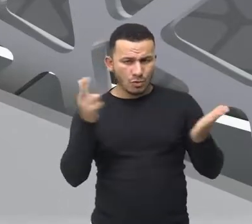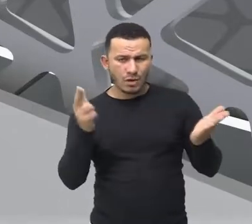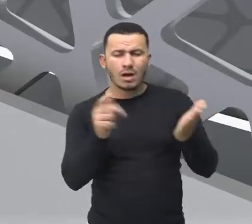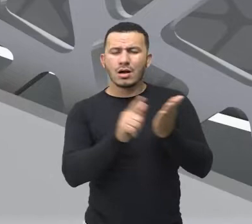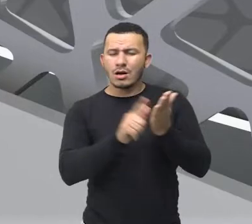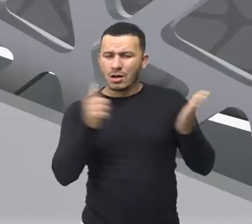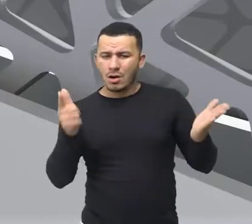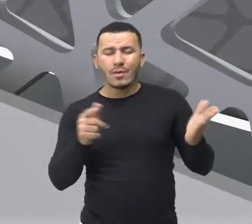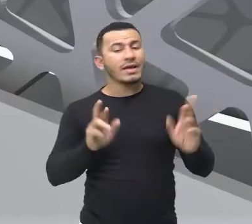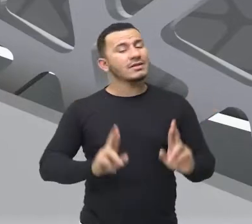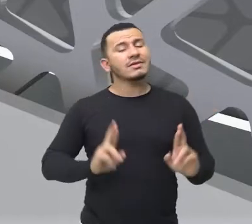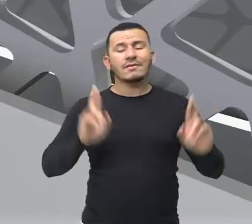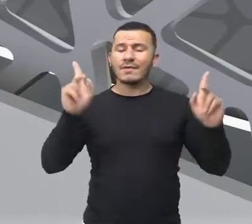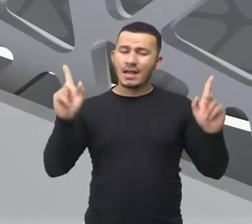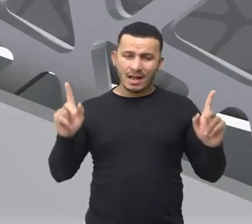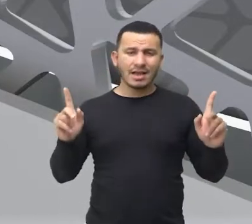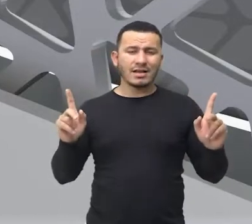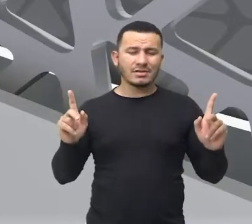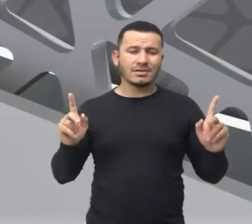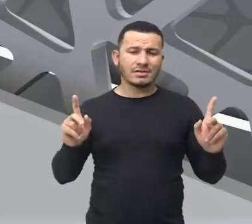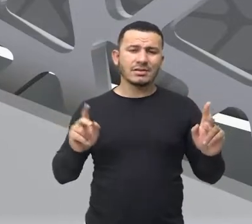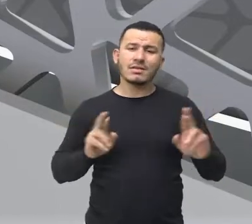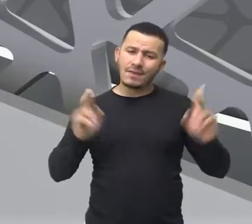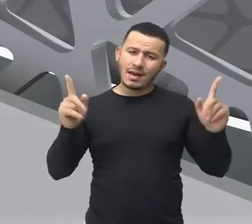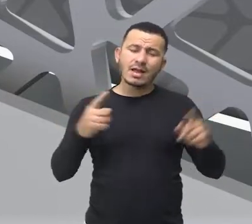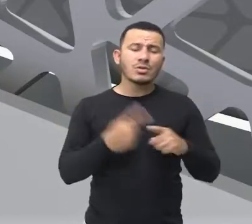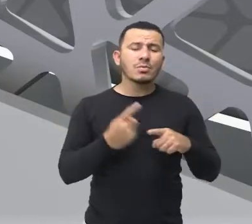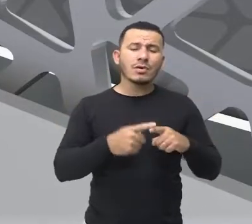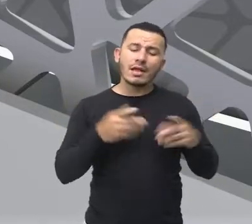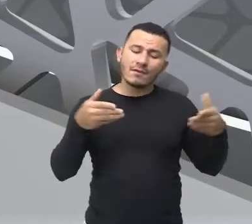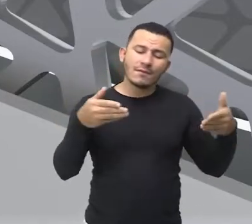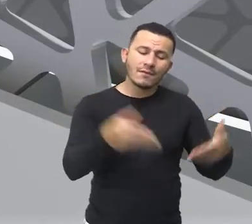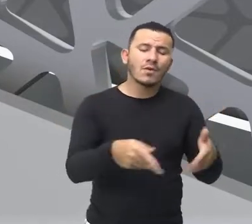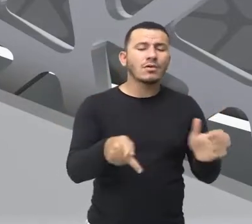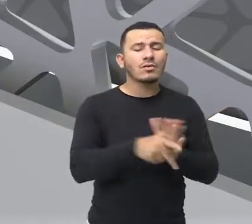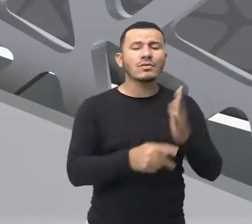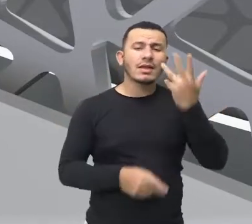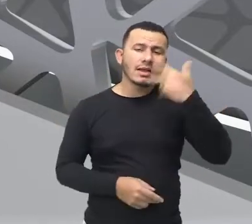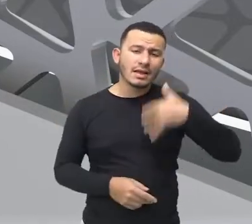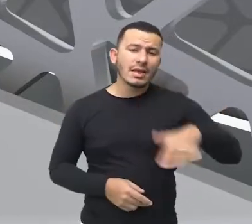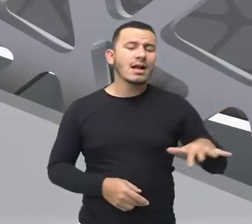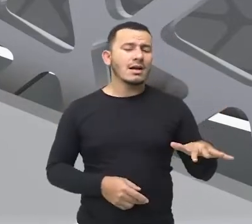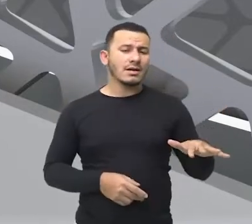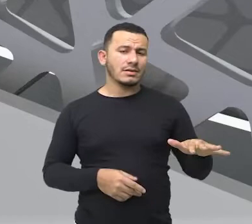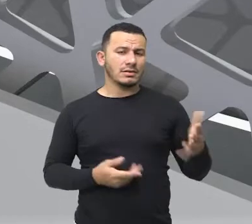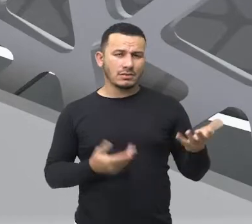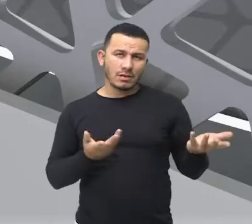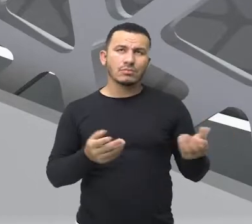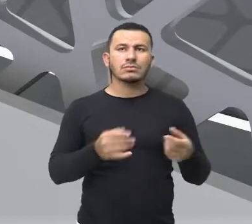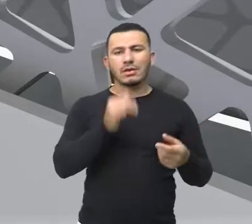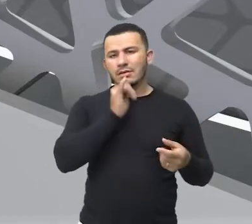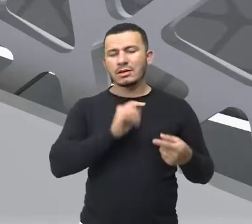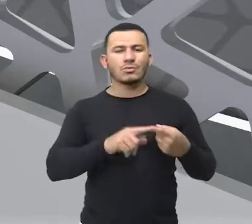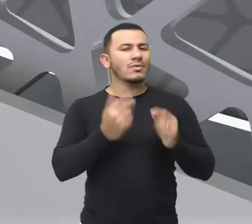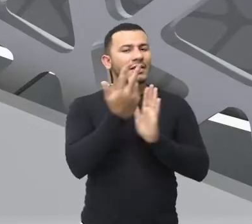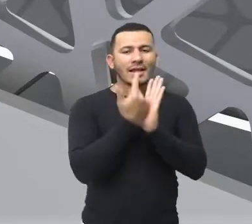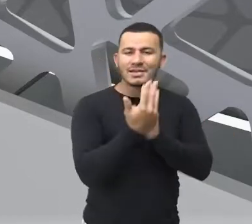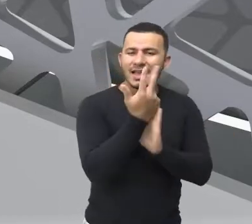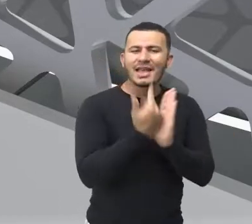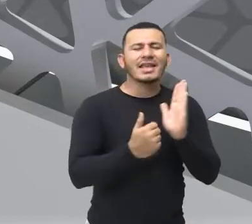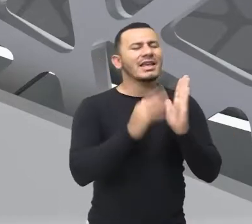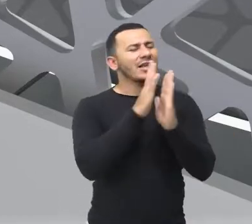nesse veículo de comunicação, na revista, no jornal, serão voltados para crianças. Então, pode ser mais sobre